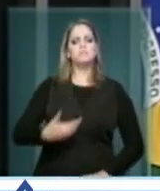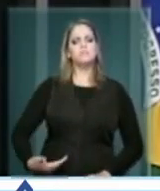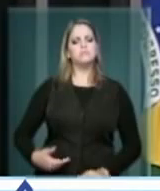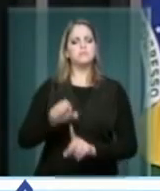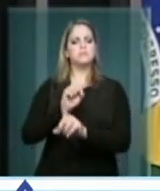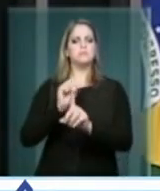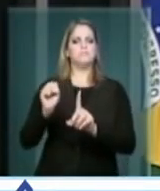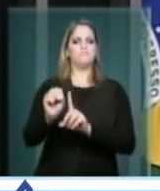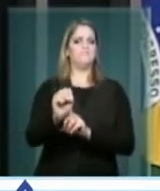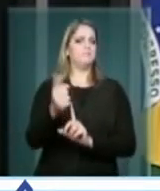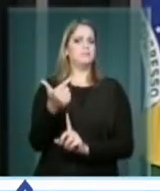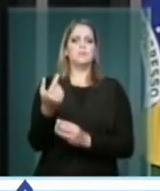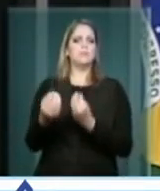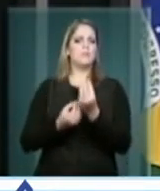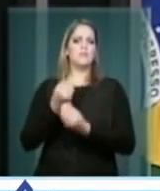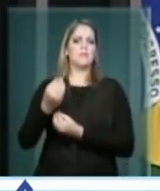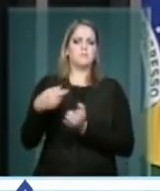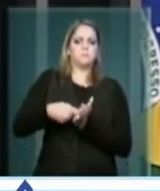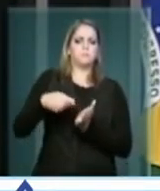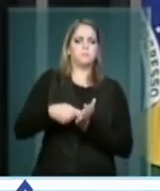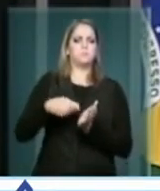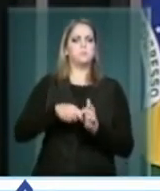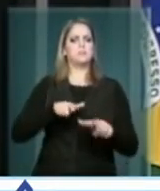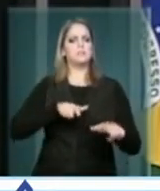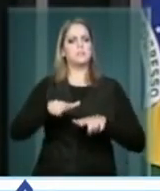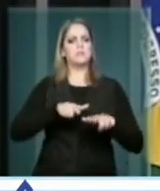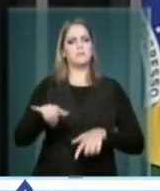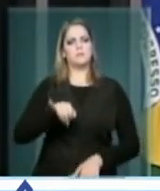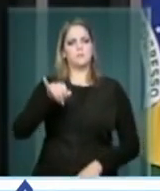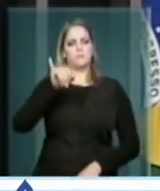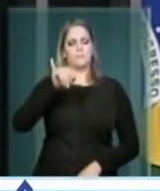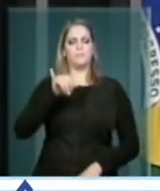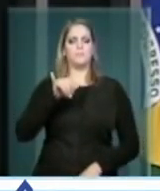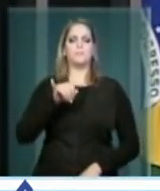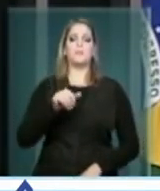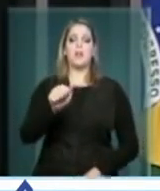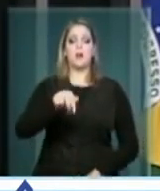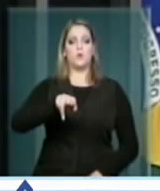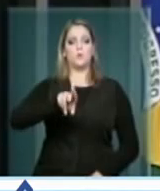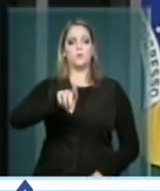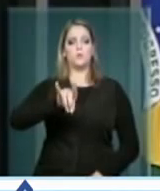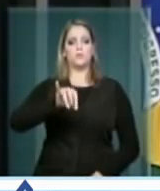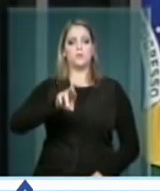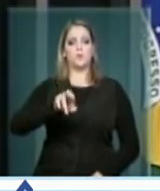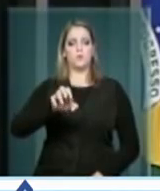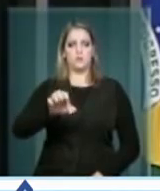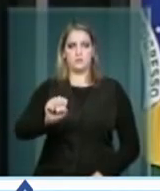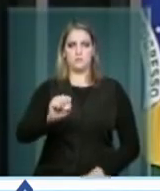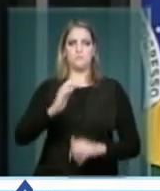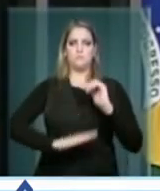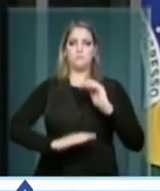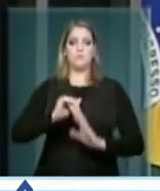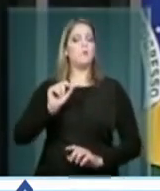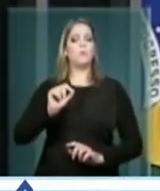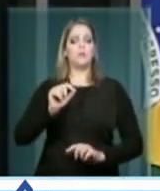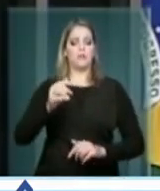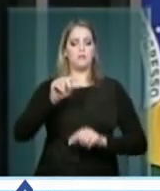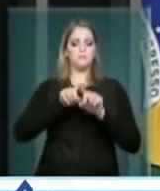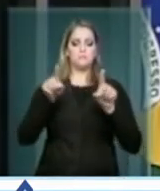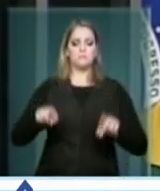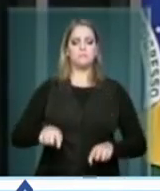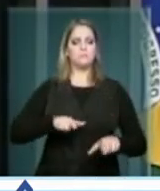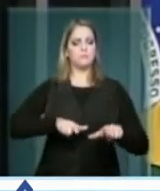que garantissem a eficácia de serviços essenciais. Os auditores fiscais são os servidores responsáveis pelo